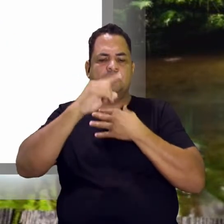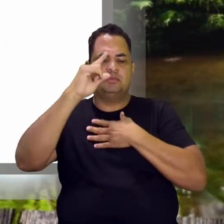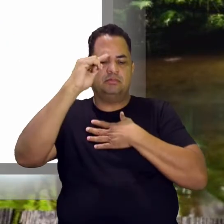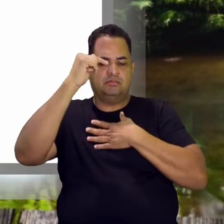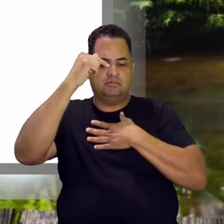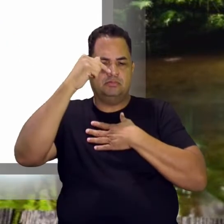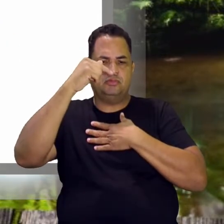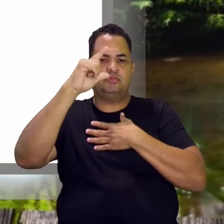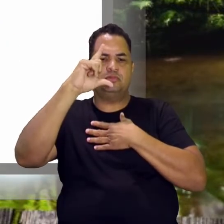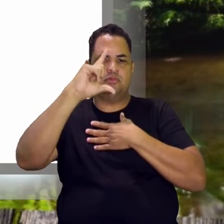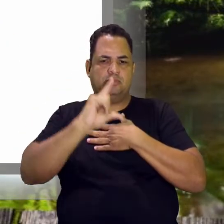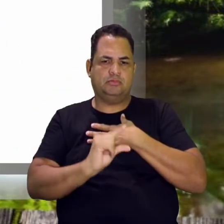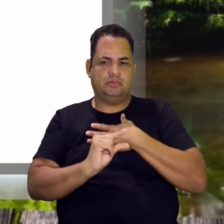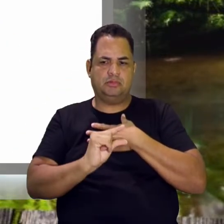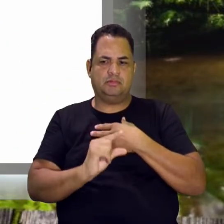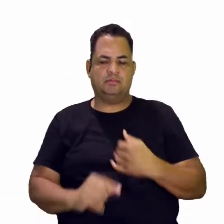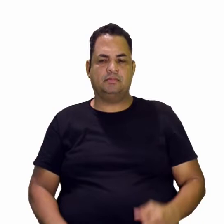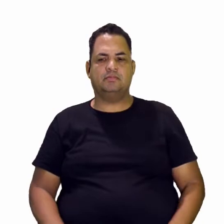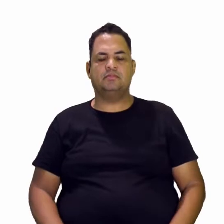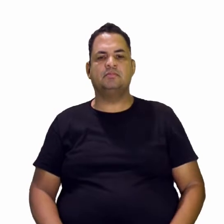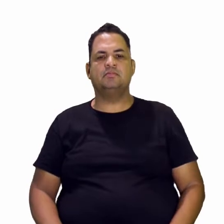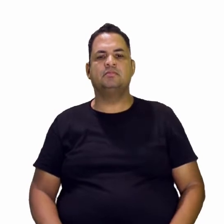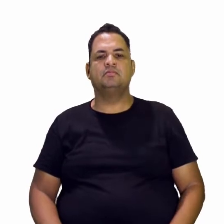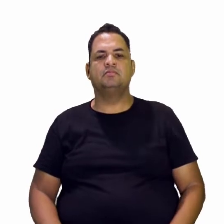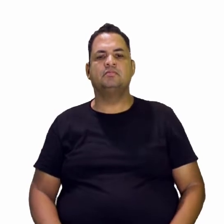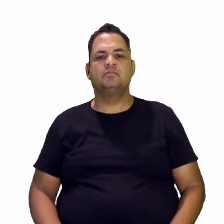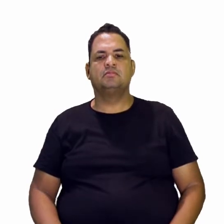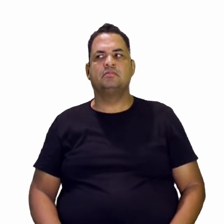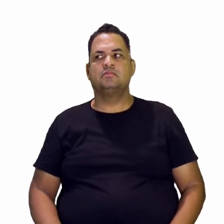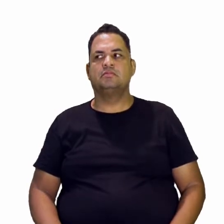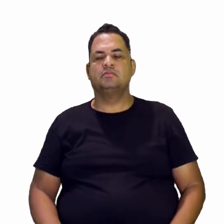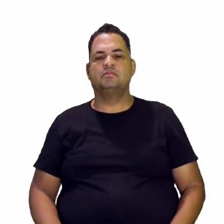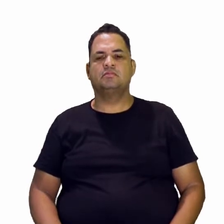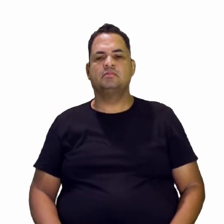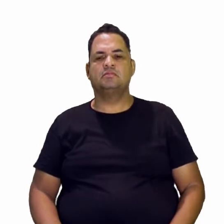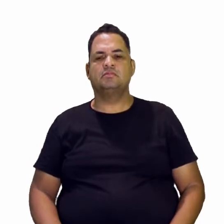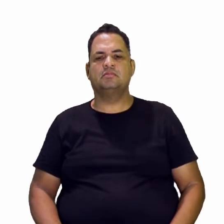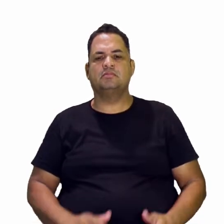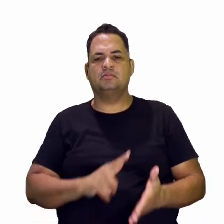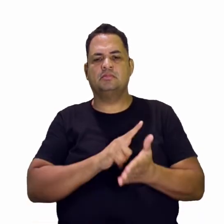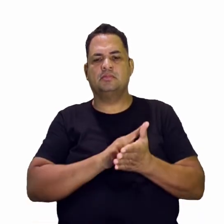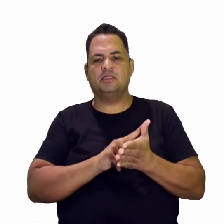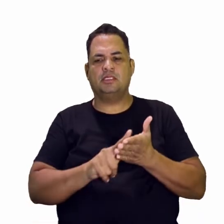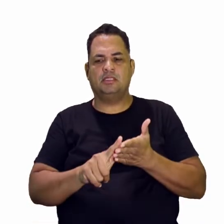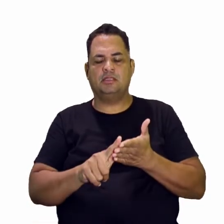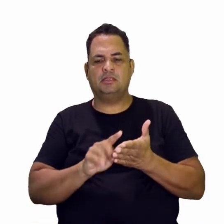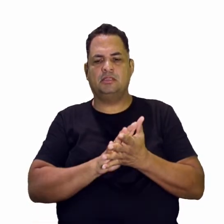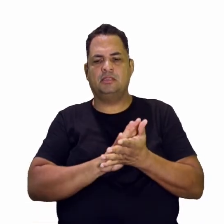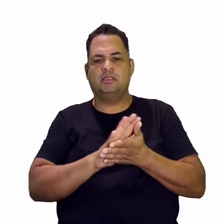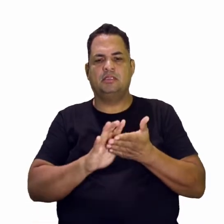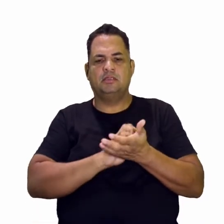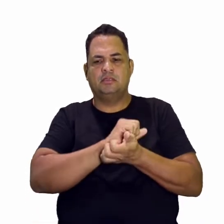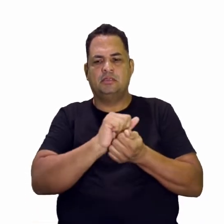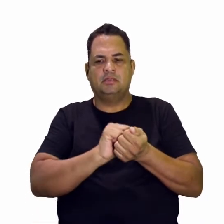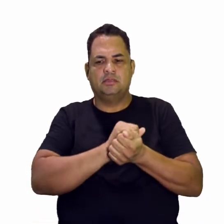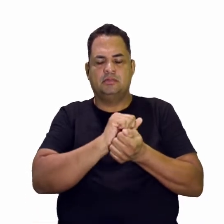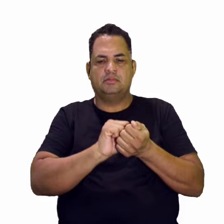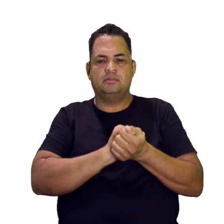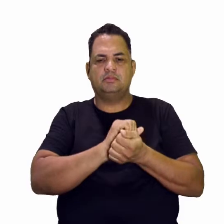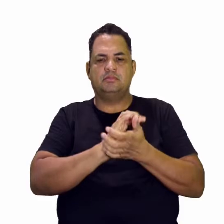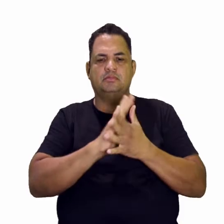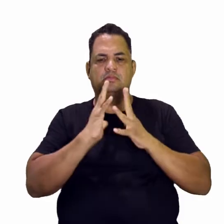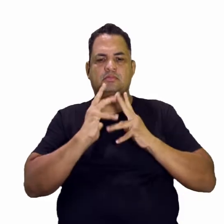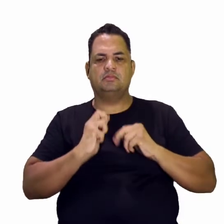algum problema aí, tá bom? Vamos lá, então, higienização nas suas mãozinhas é